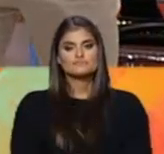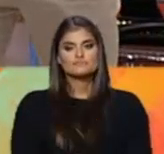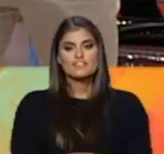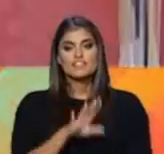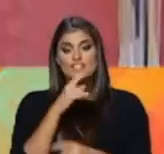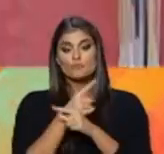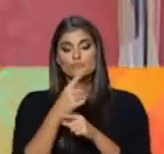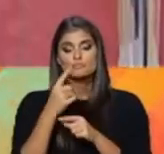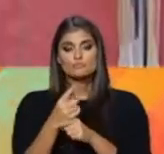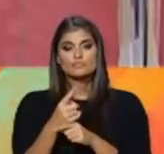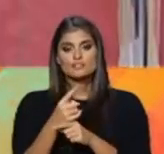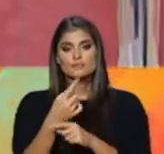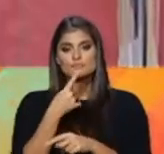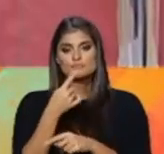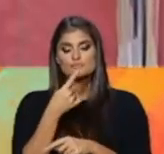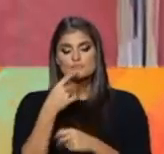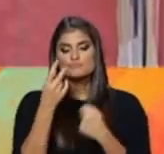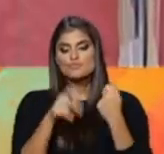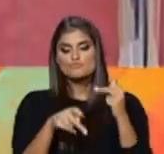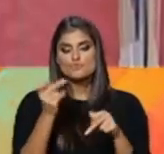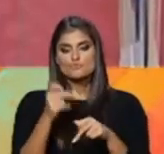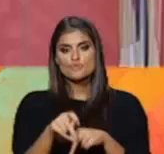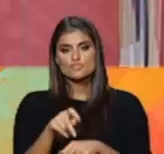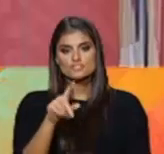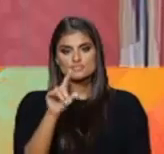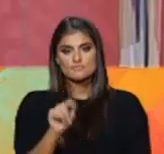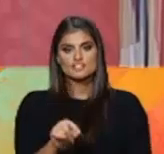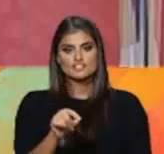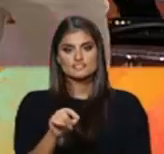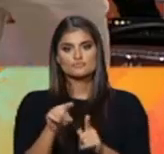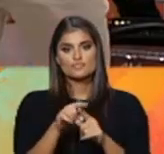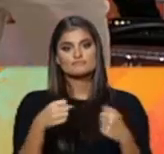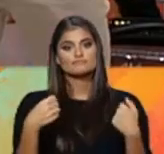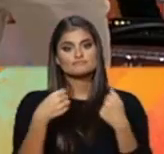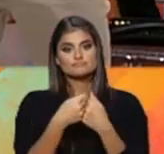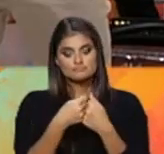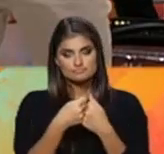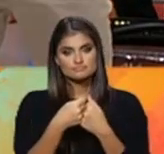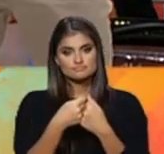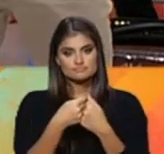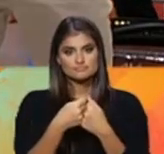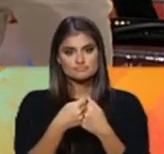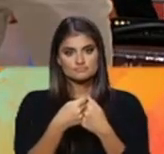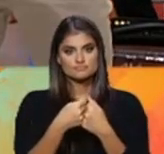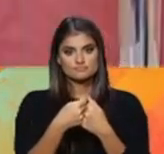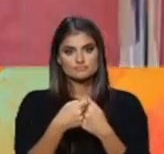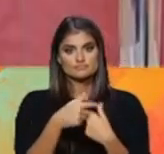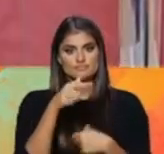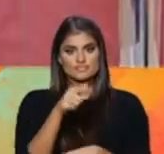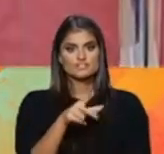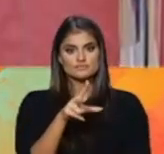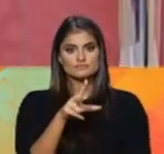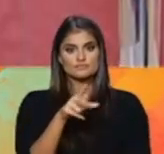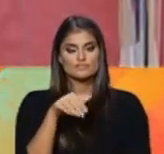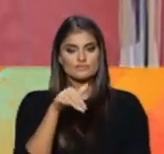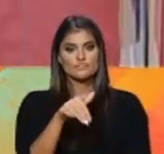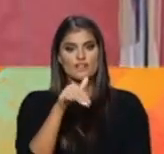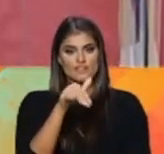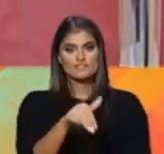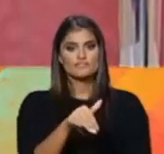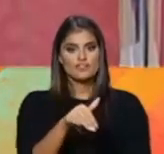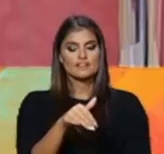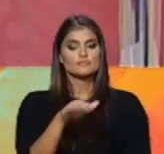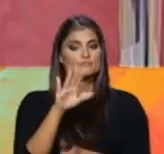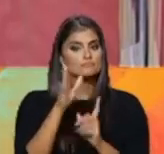é sinal que vão percebendo as mensagens e mesmo a disputa, portanto, o brio, esta do vai levar